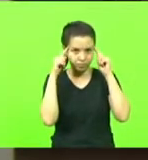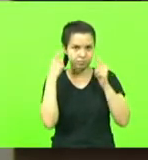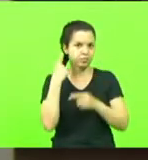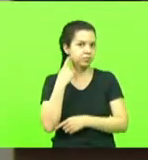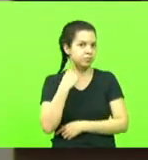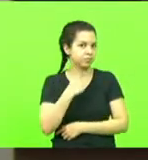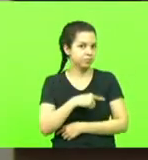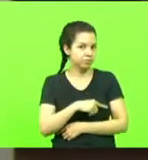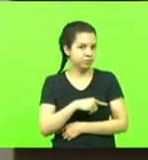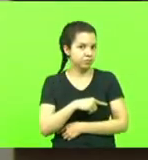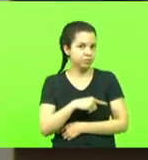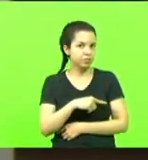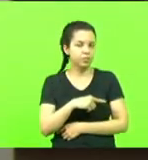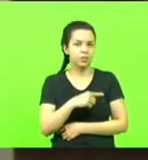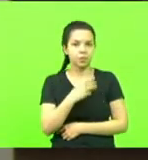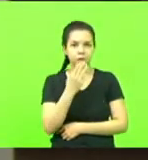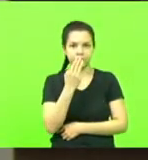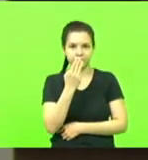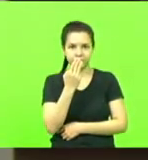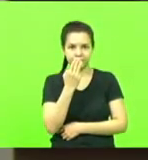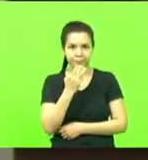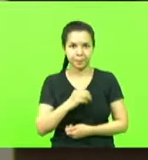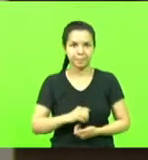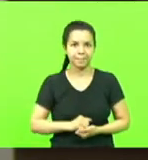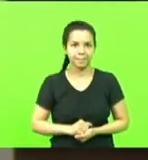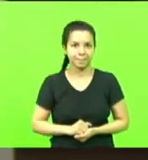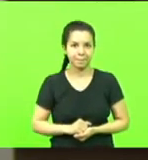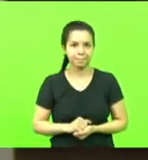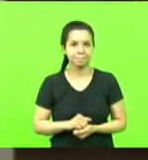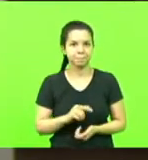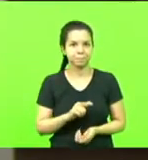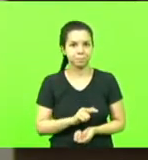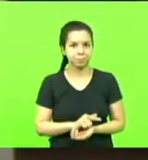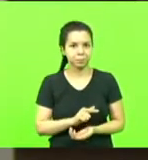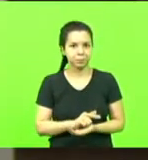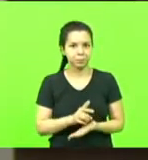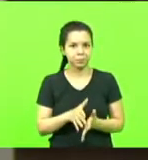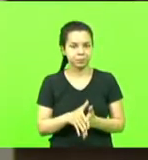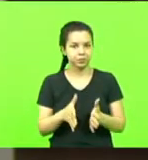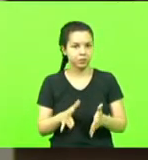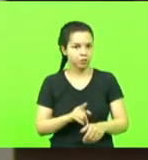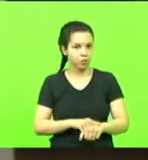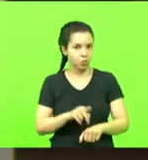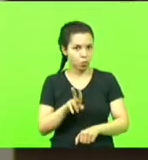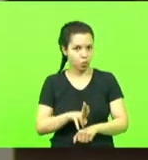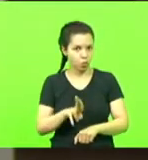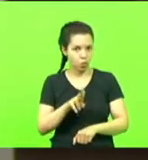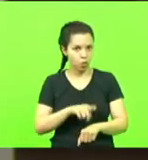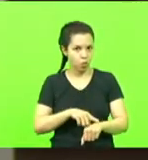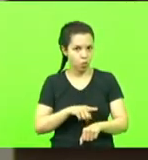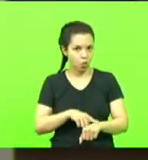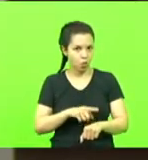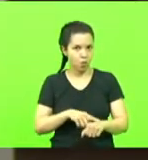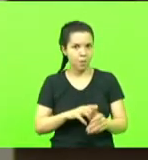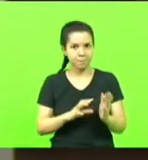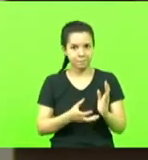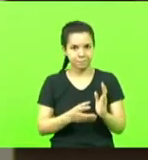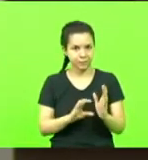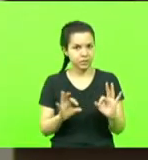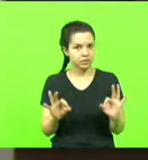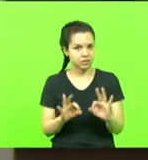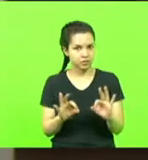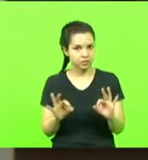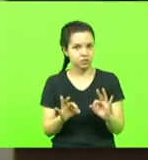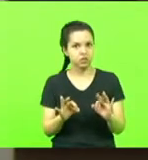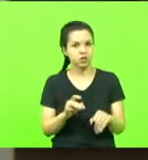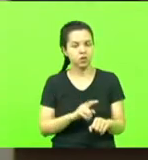Drevec e Moacir Sopelsa. Grande expediente. Não houve uso do horário destinado aos partidos políticos. Ordem